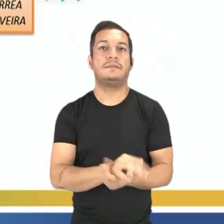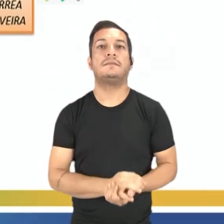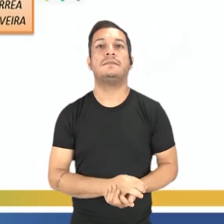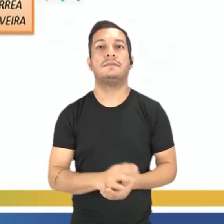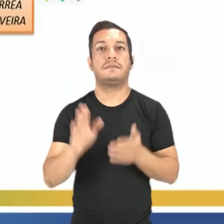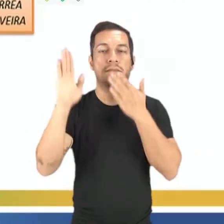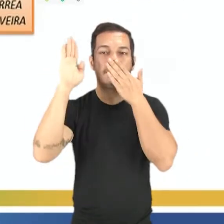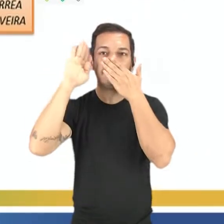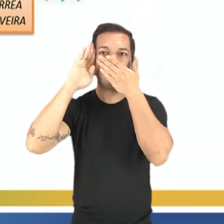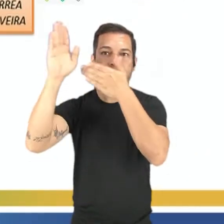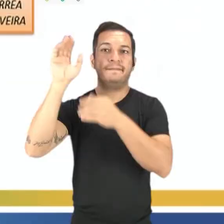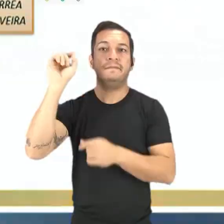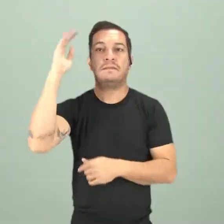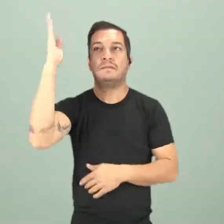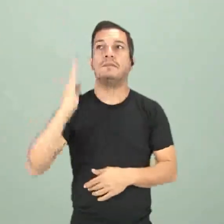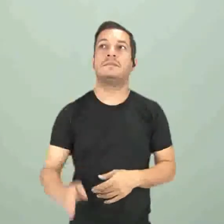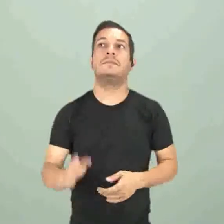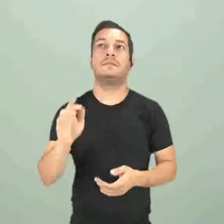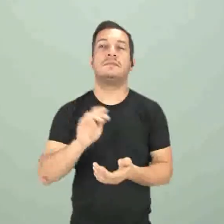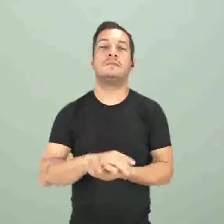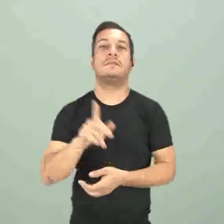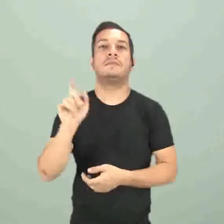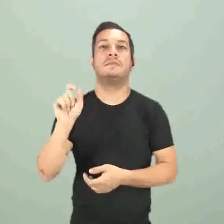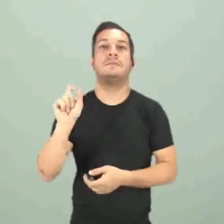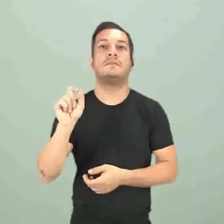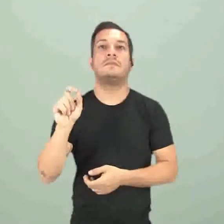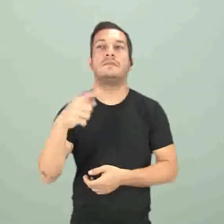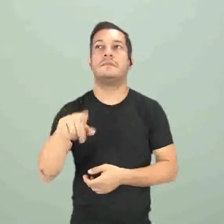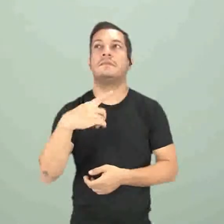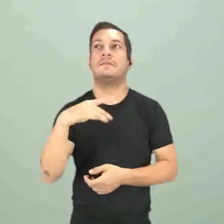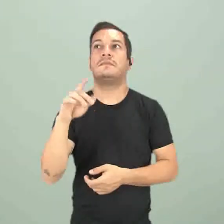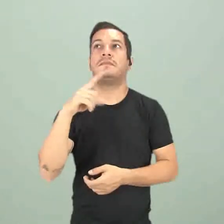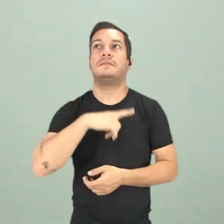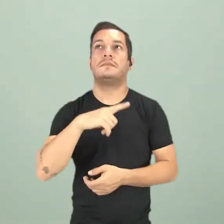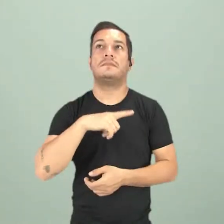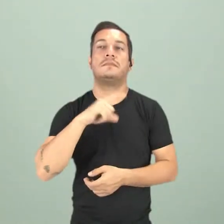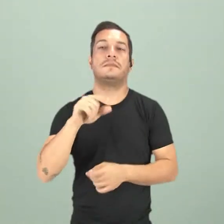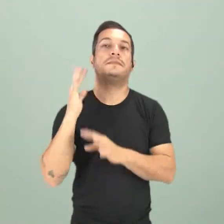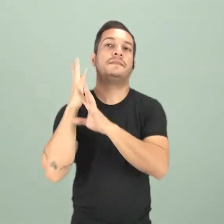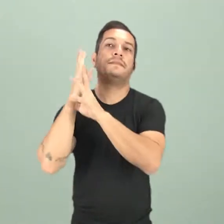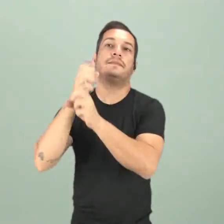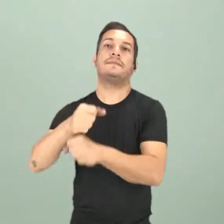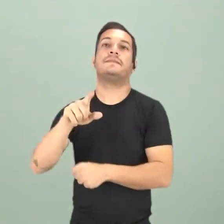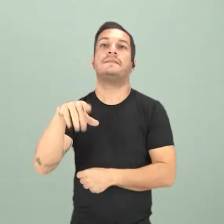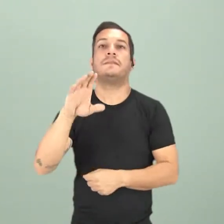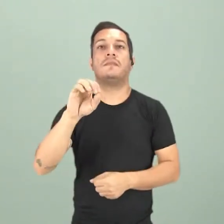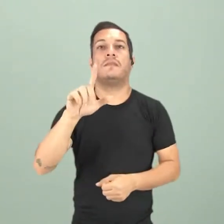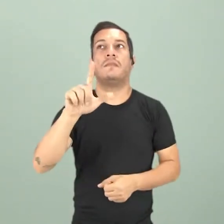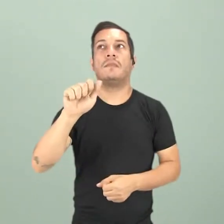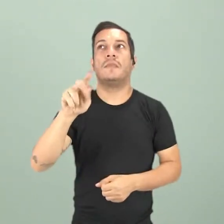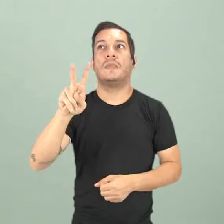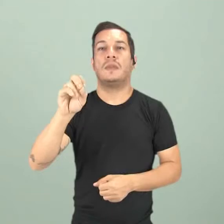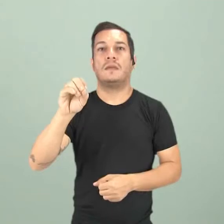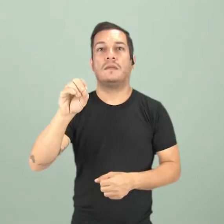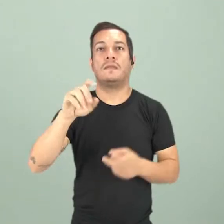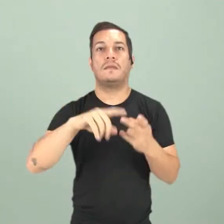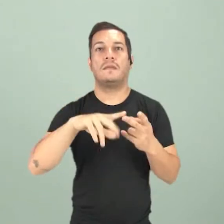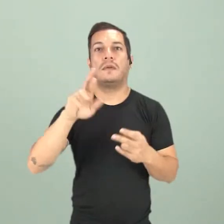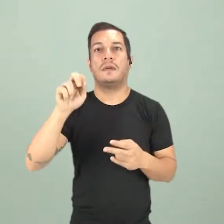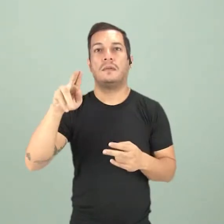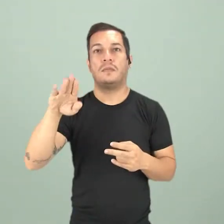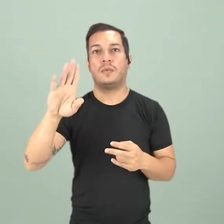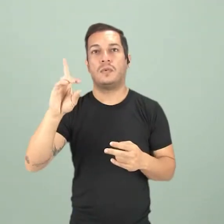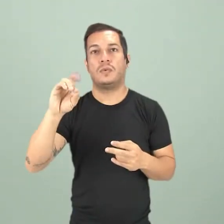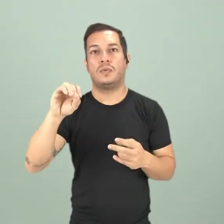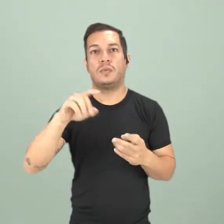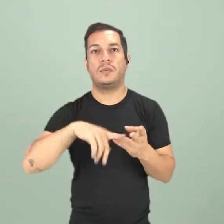os principais autores no Brasil que vocês aqui têm recapitulado, que é o Olavo Bilac, Raimundo Correia, Alberto de